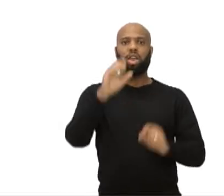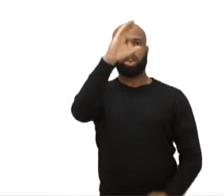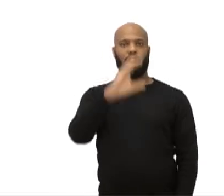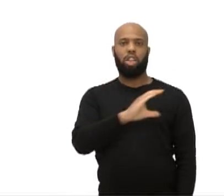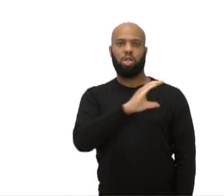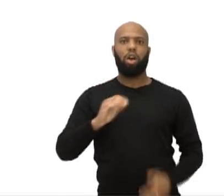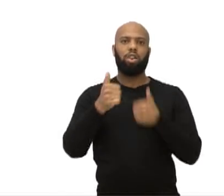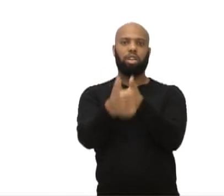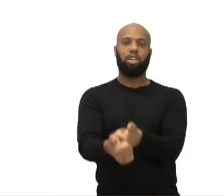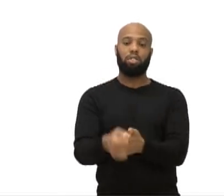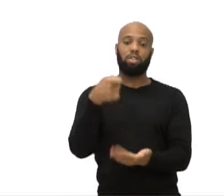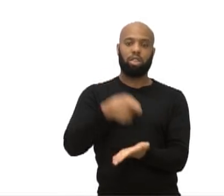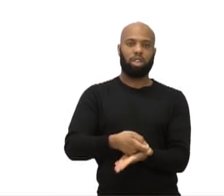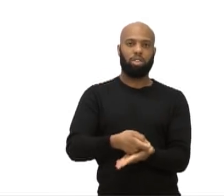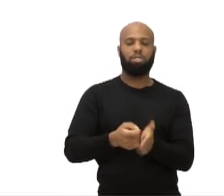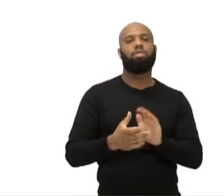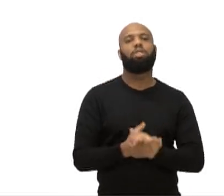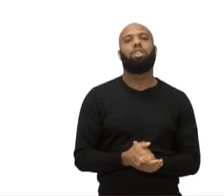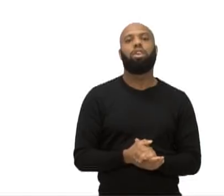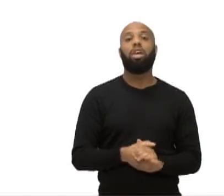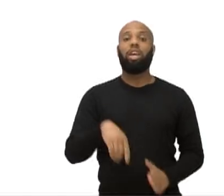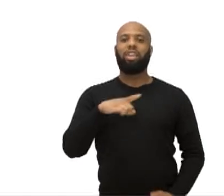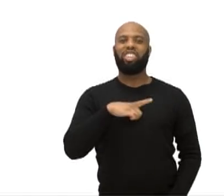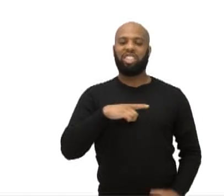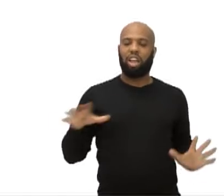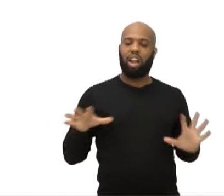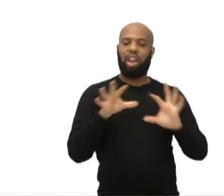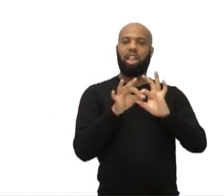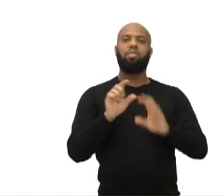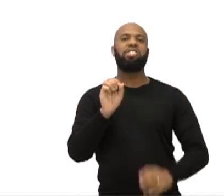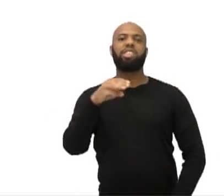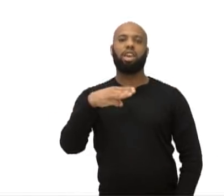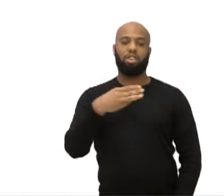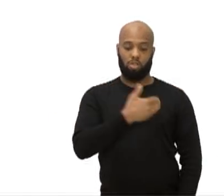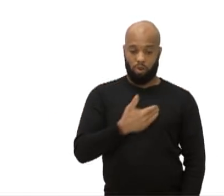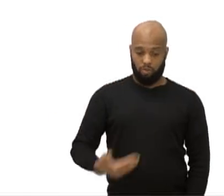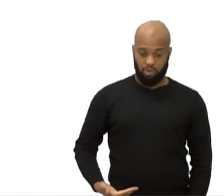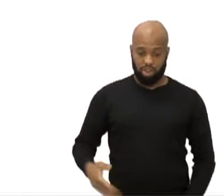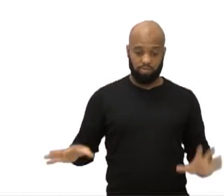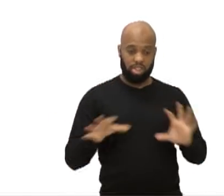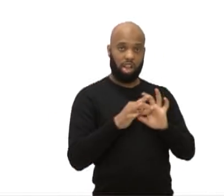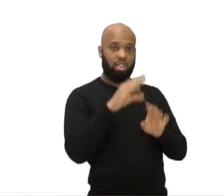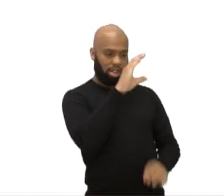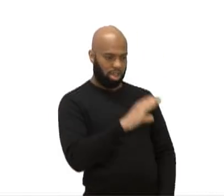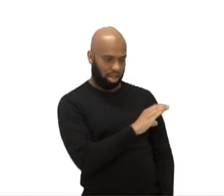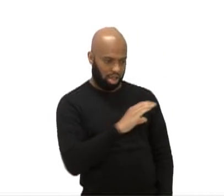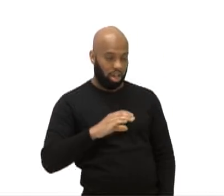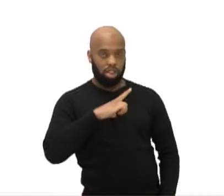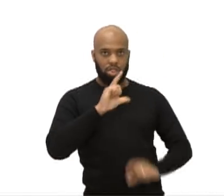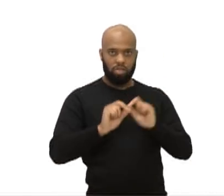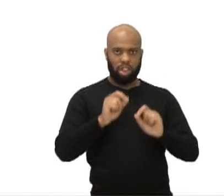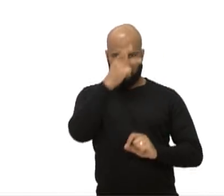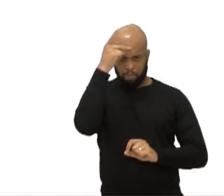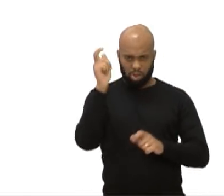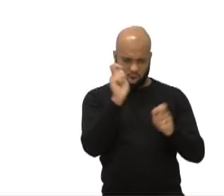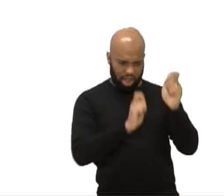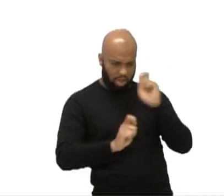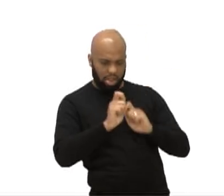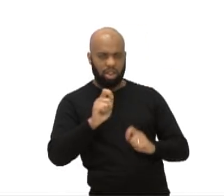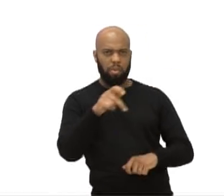catolicismo. Essa união entre governo e Igreja Católica levou por parte dos administradores do país